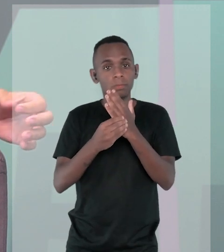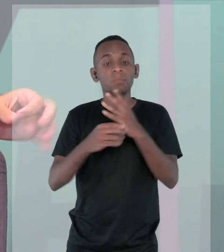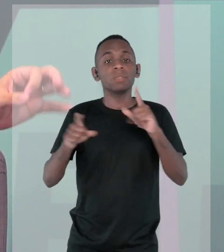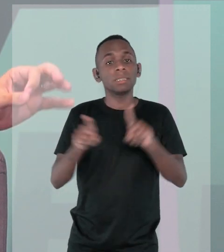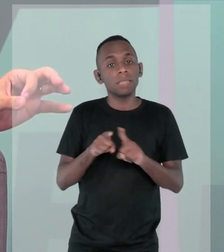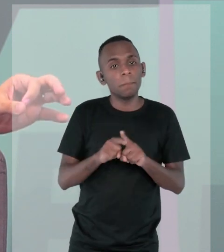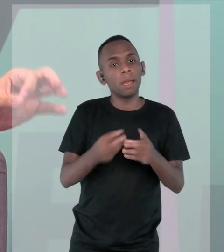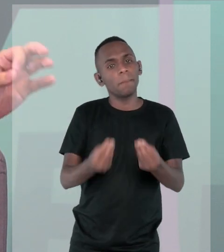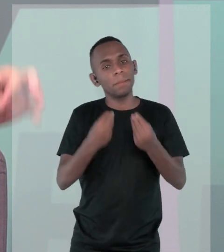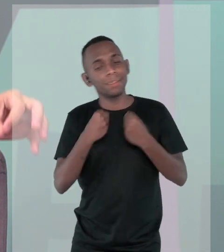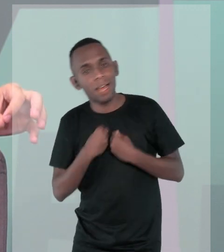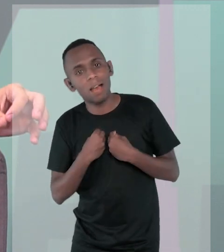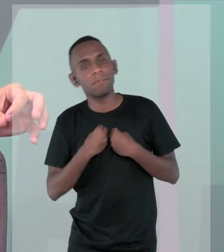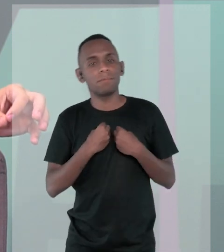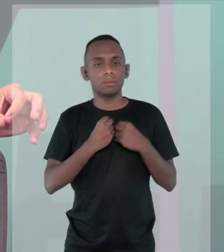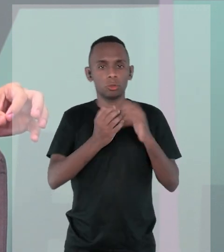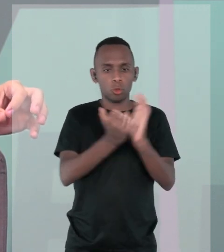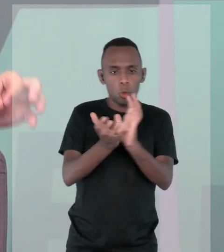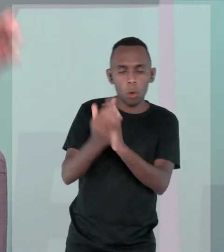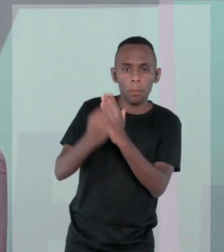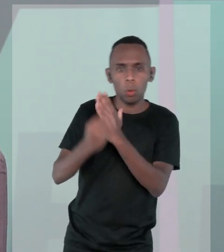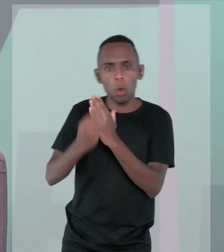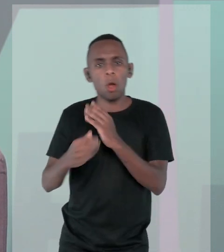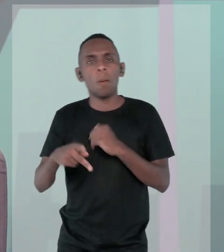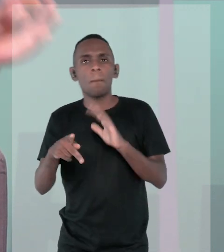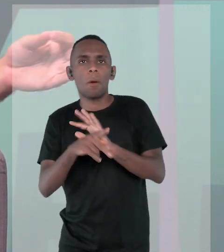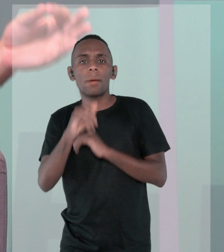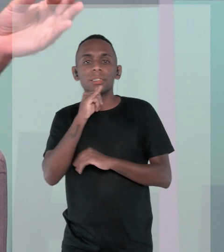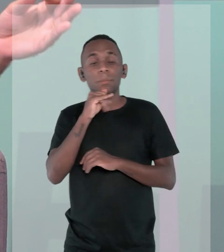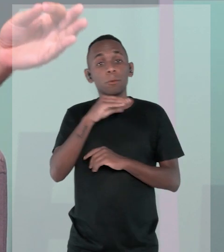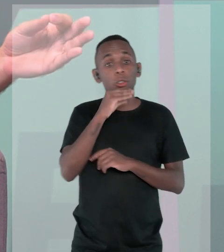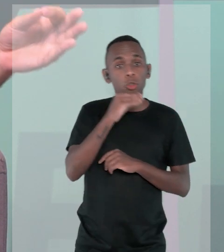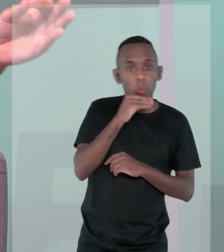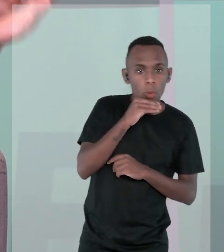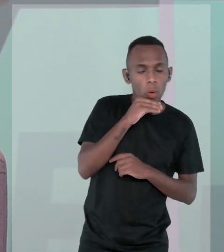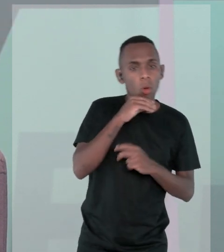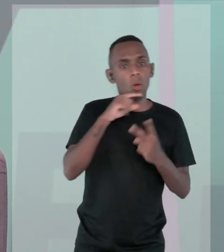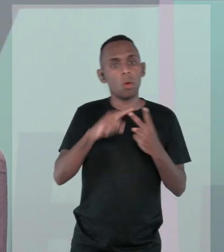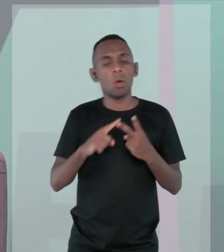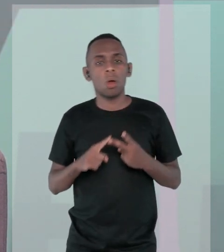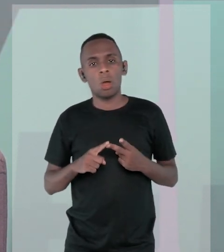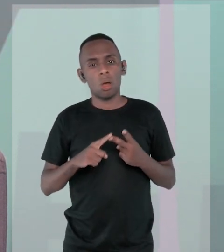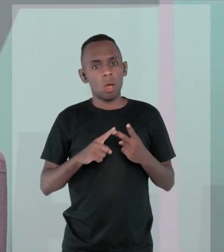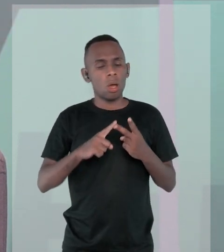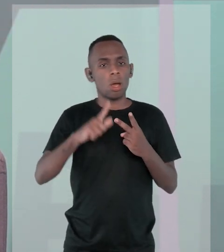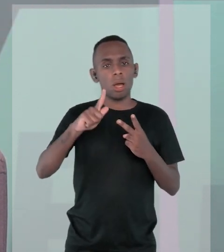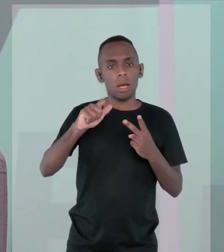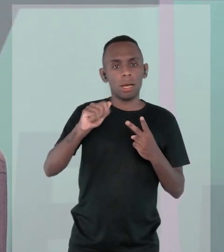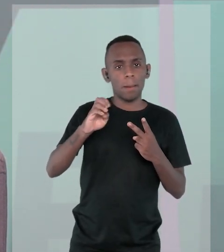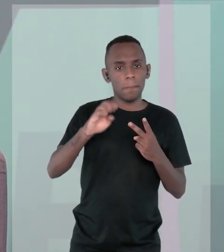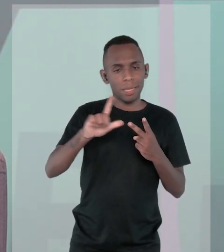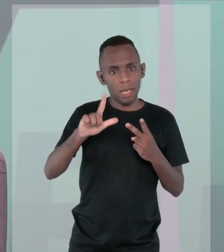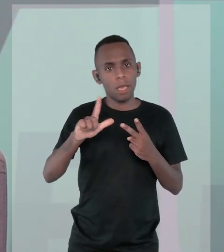ele também me dava coleções. Coleções de Drummond no aniversário, coleções de a coleção de Gabriel